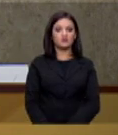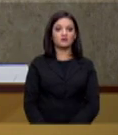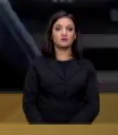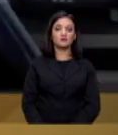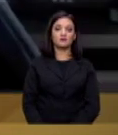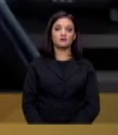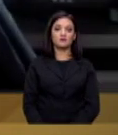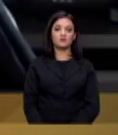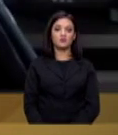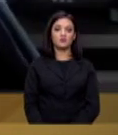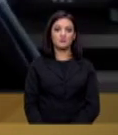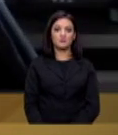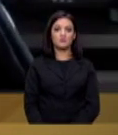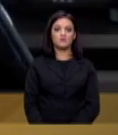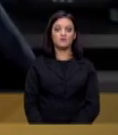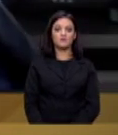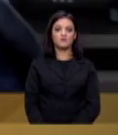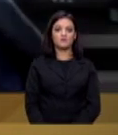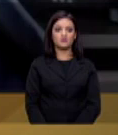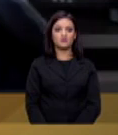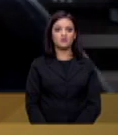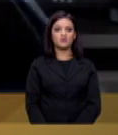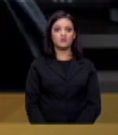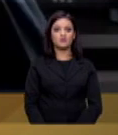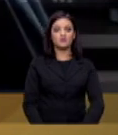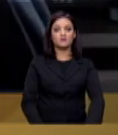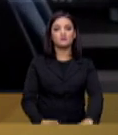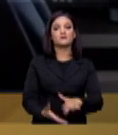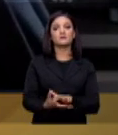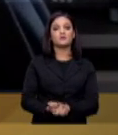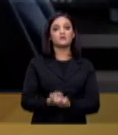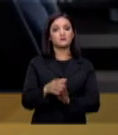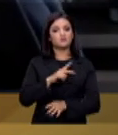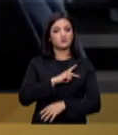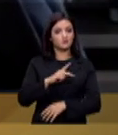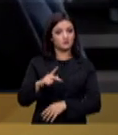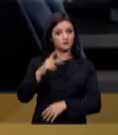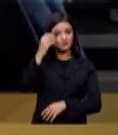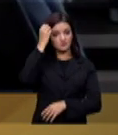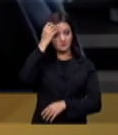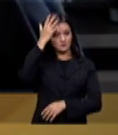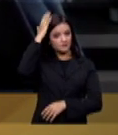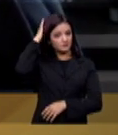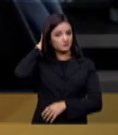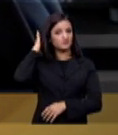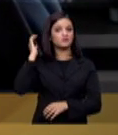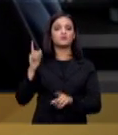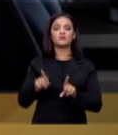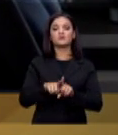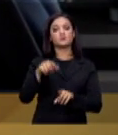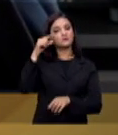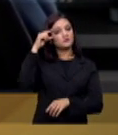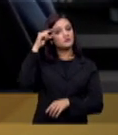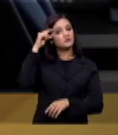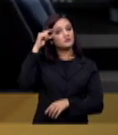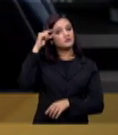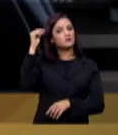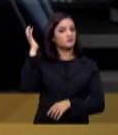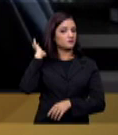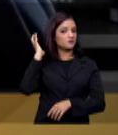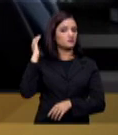Boa tarde, presidente, ministro Luiz Fux. Boa tarde, ministra professora Carmen Lúcia. Boa tarde, ministra Rosa